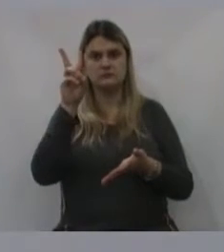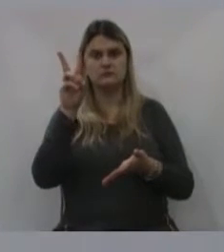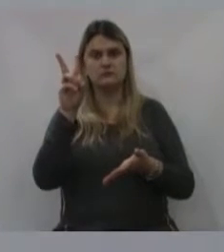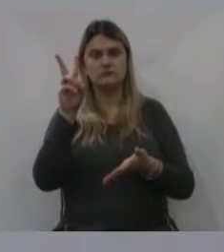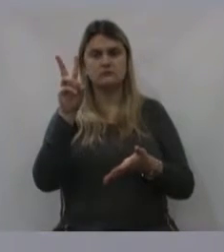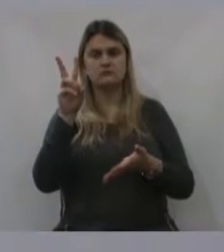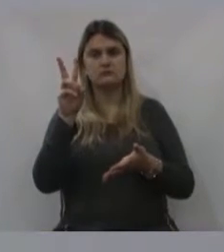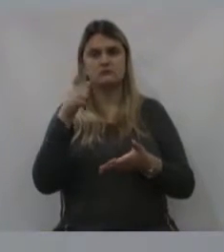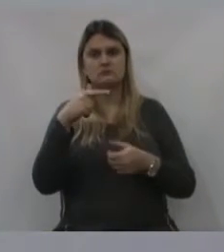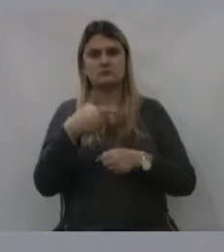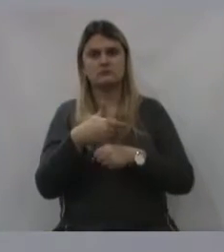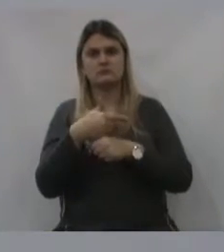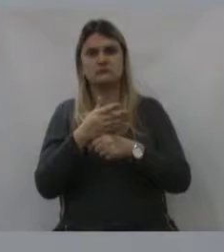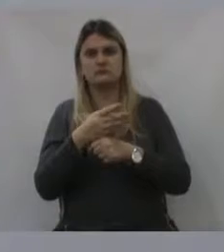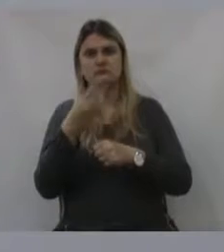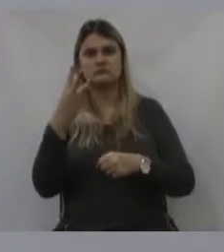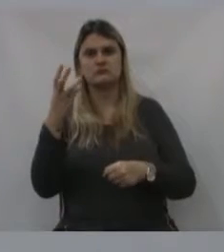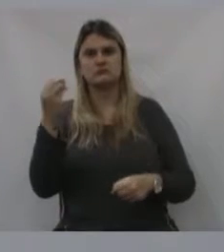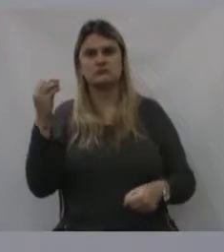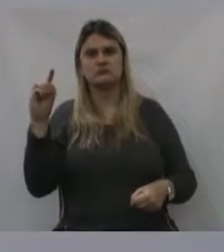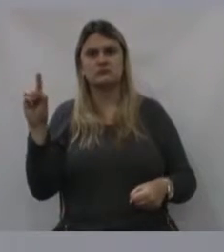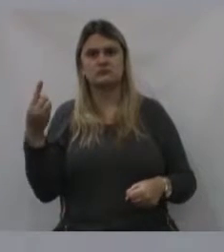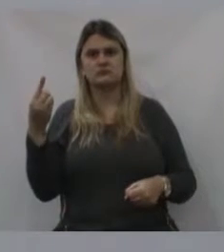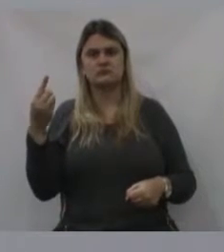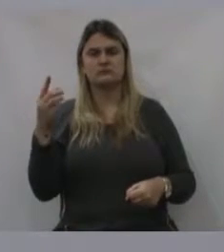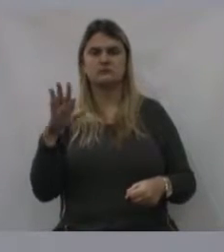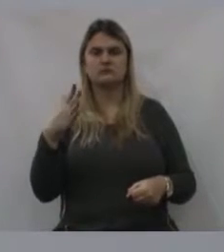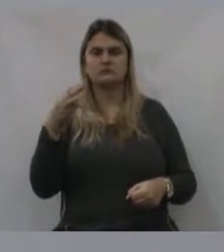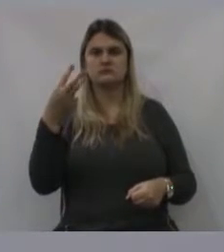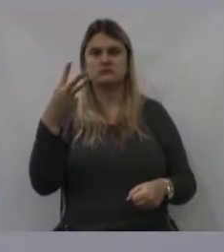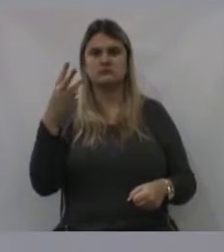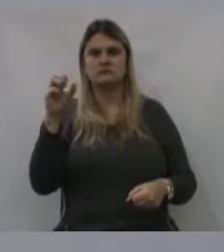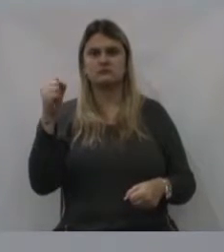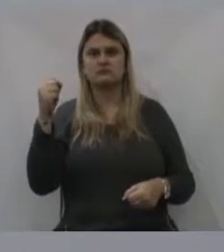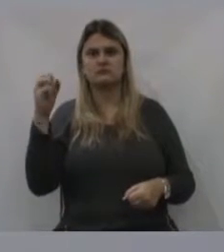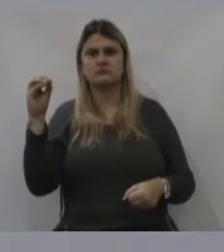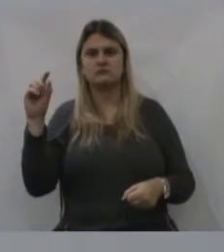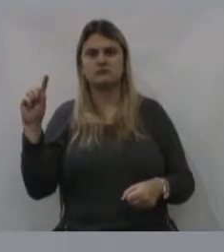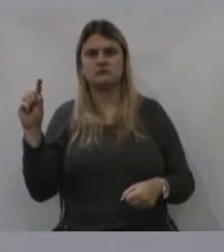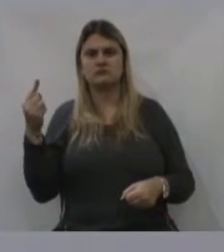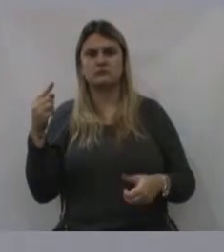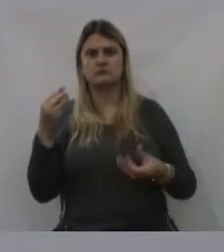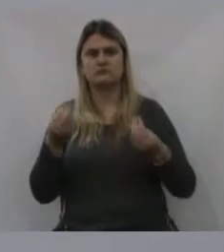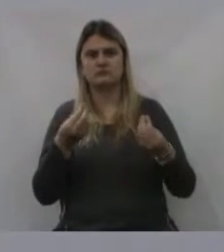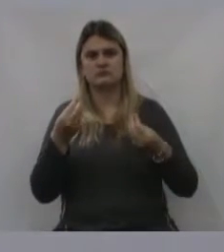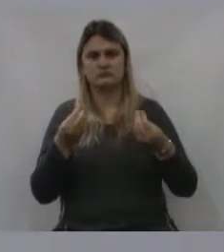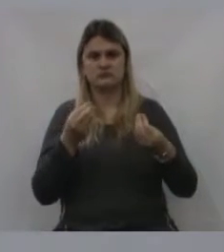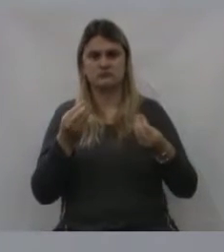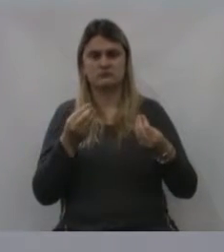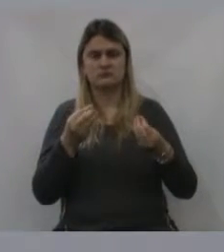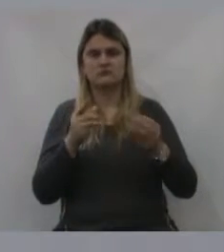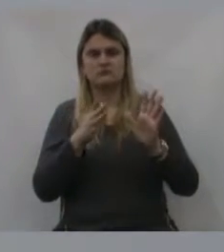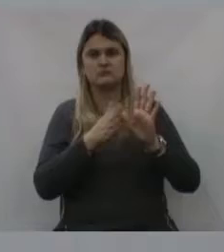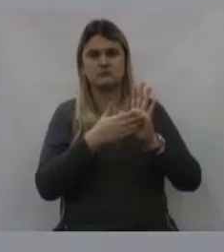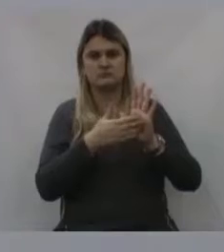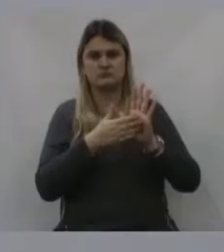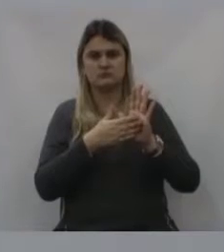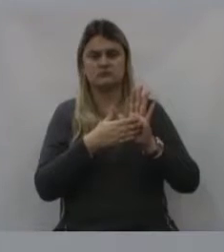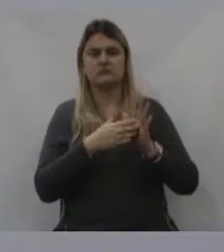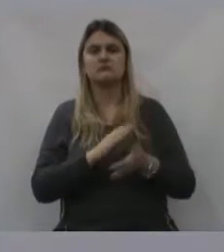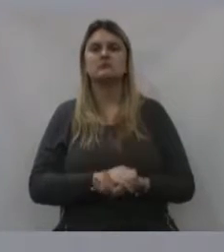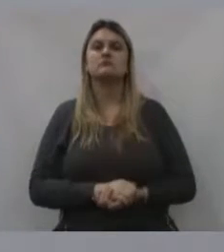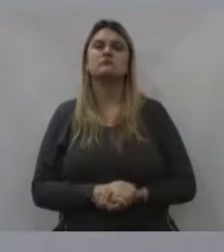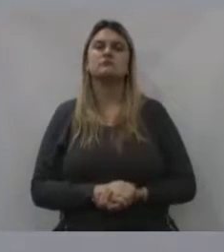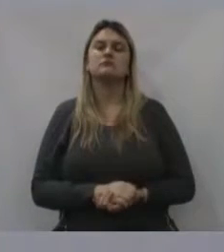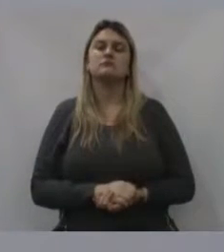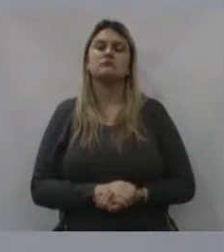o valor passou um pouco de 300 mil, em torno de 380 mil, conforme a explanação